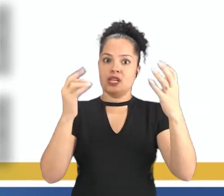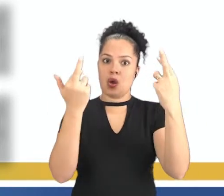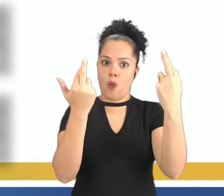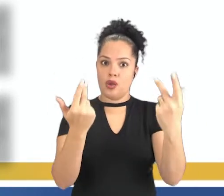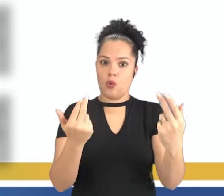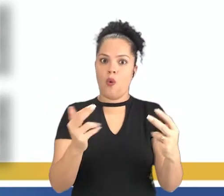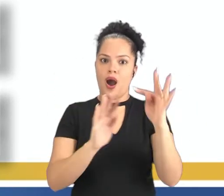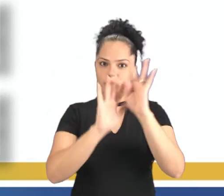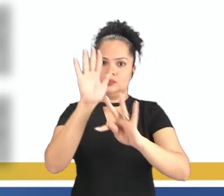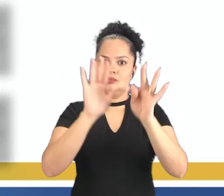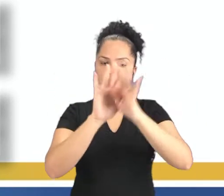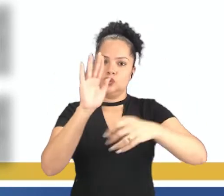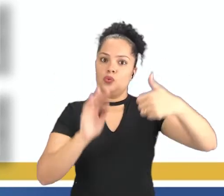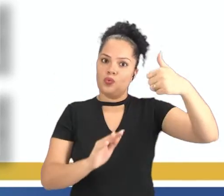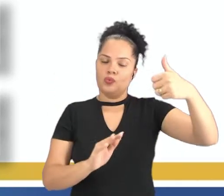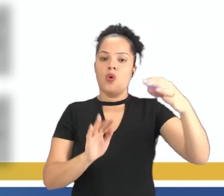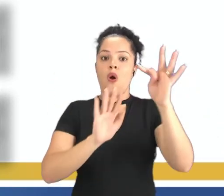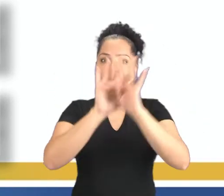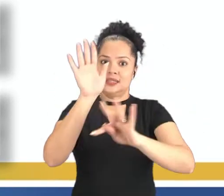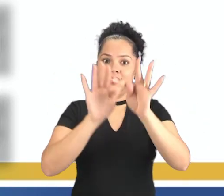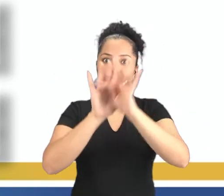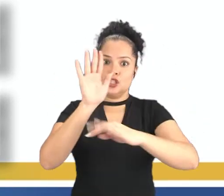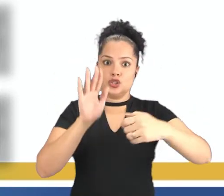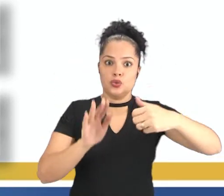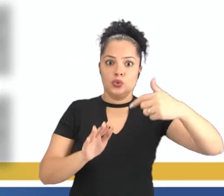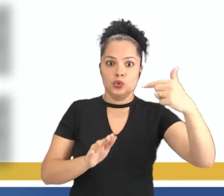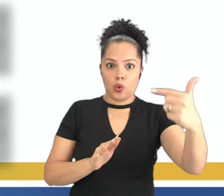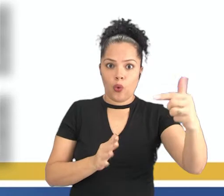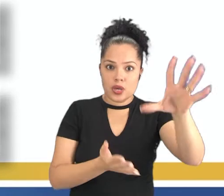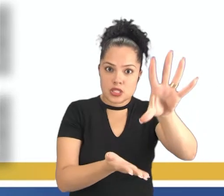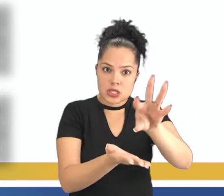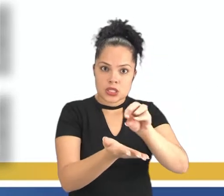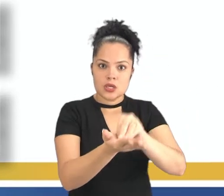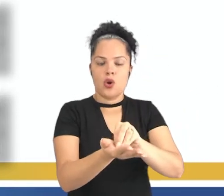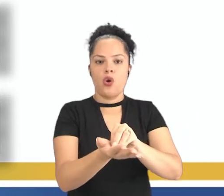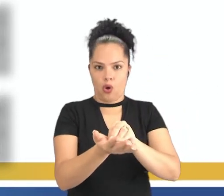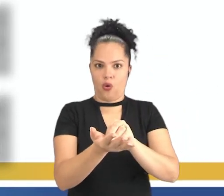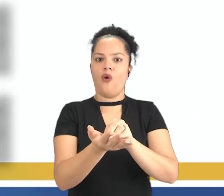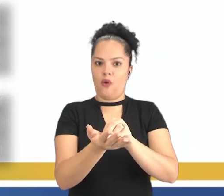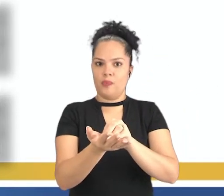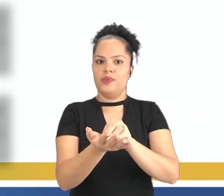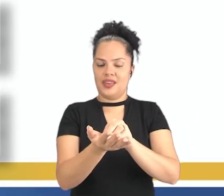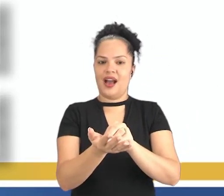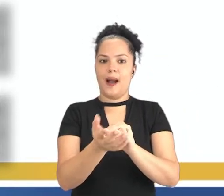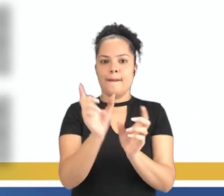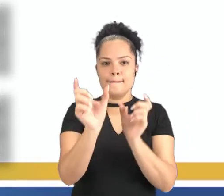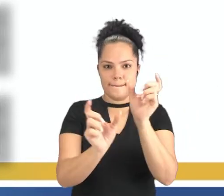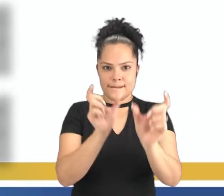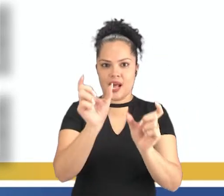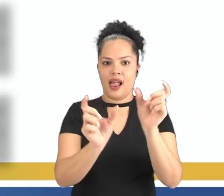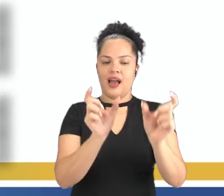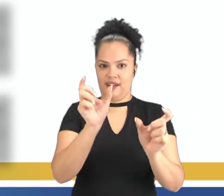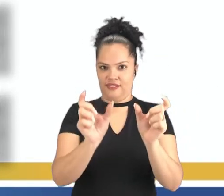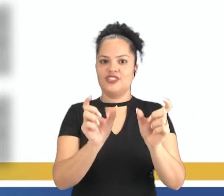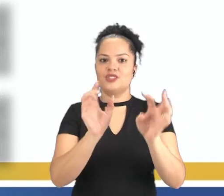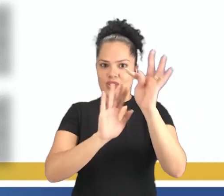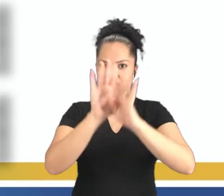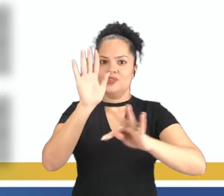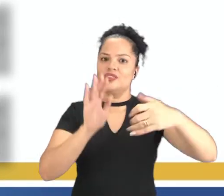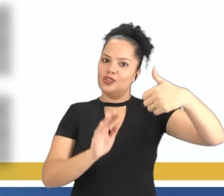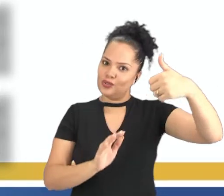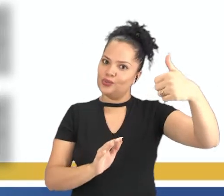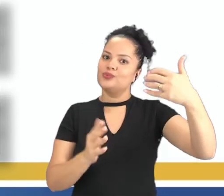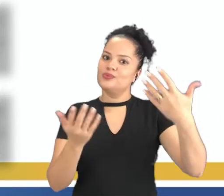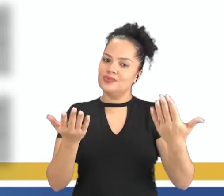assim, podemos dizer que ele foi construído a partir do texto 1. Para isso, quem escreveu, além de copiar parte do texto,